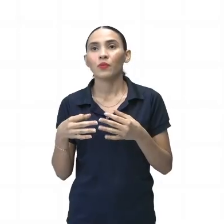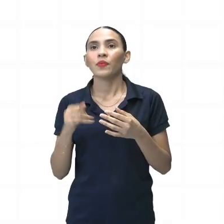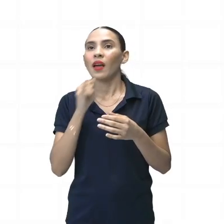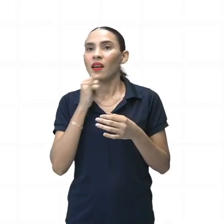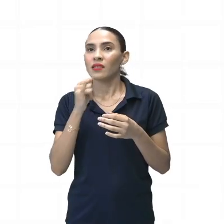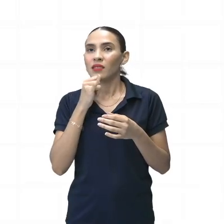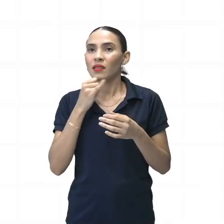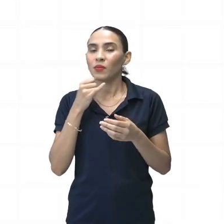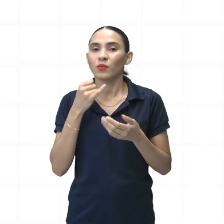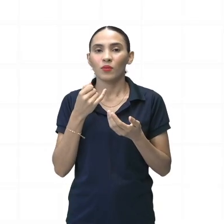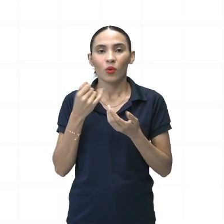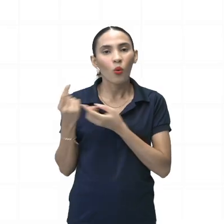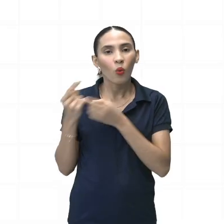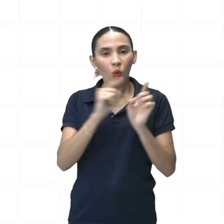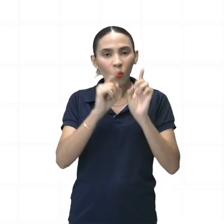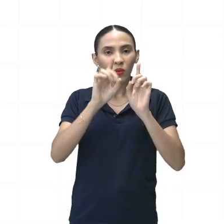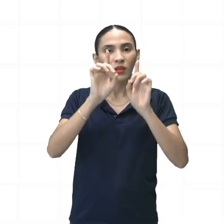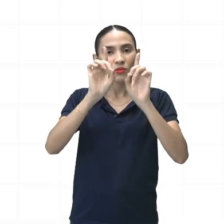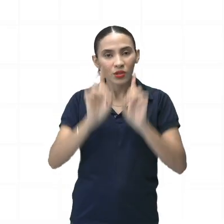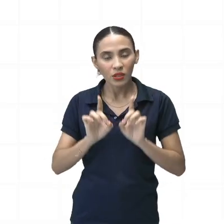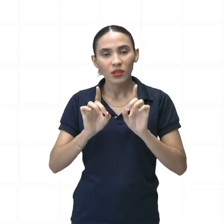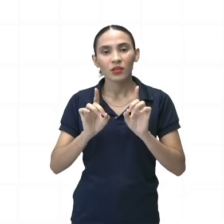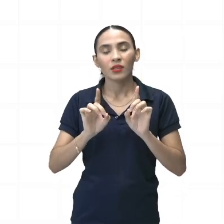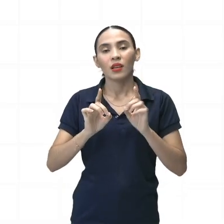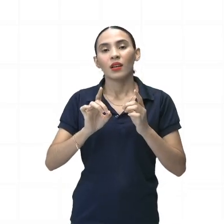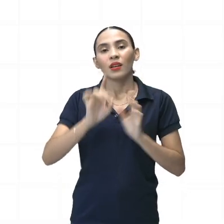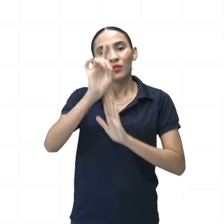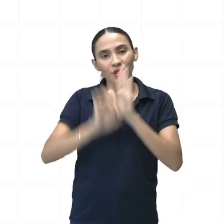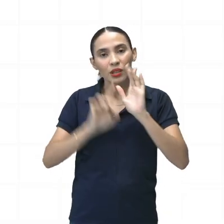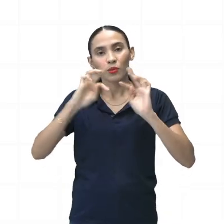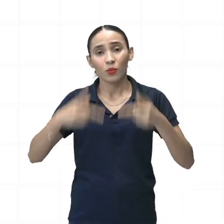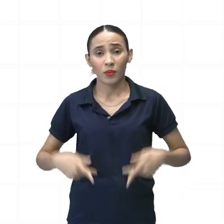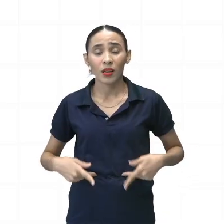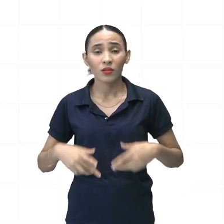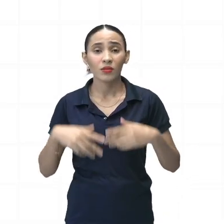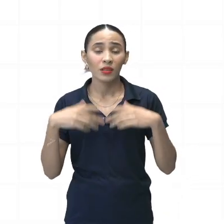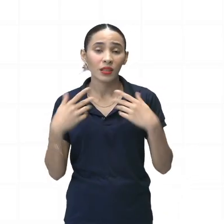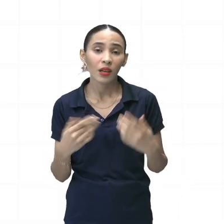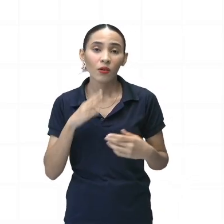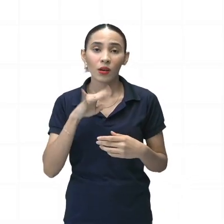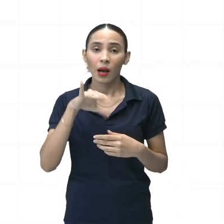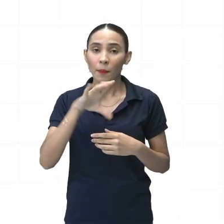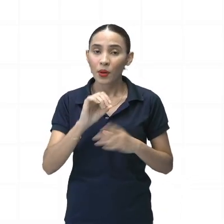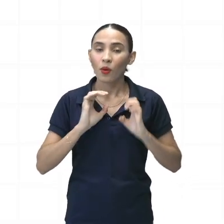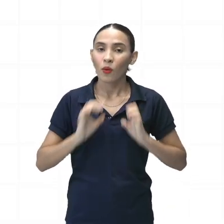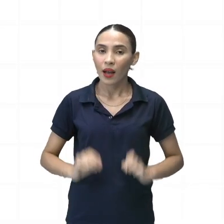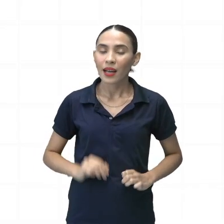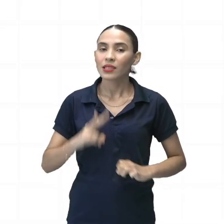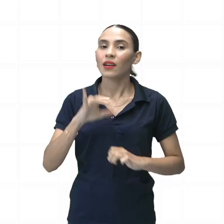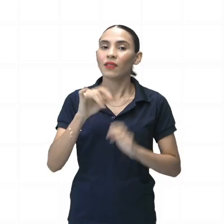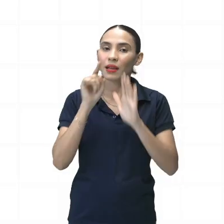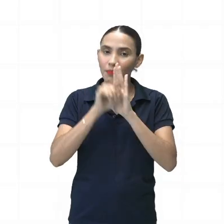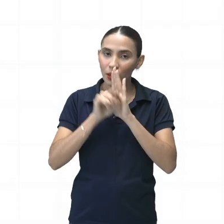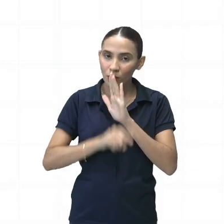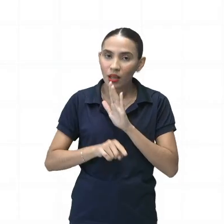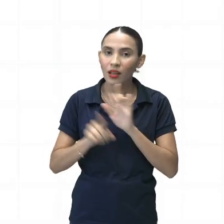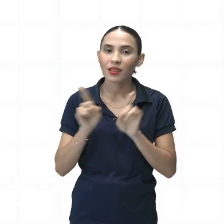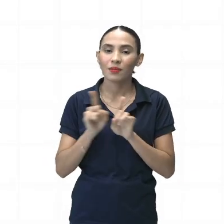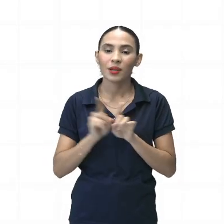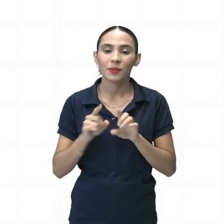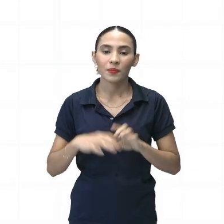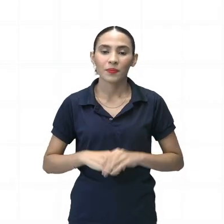bioética? Então, pensar que a bioética ela deve procurar evitar que a vida seja